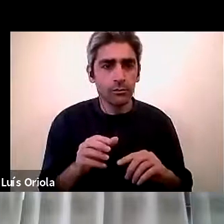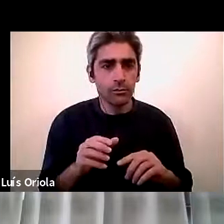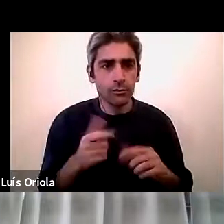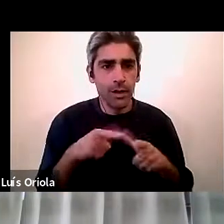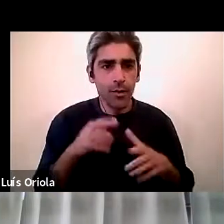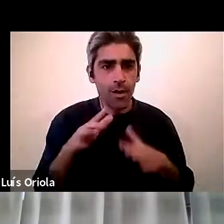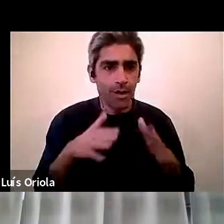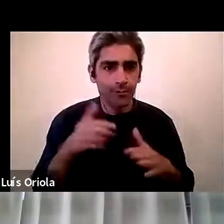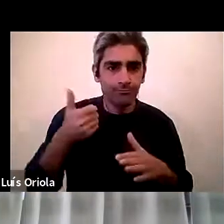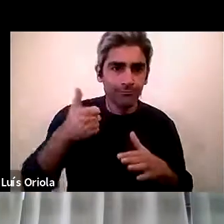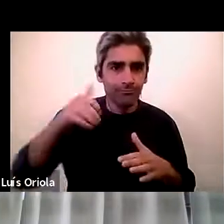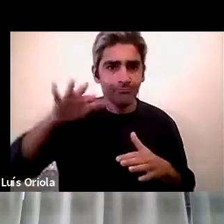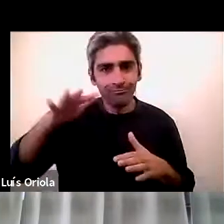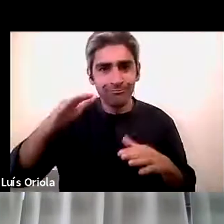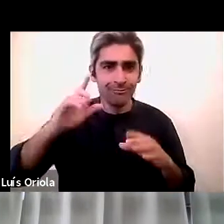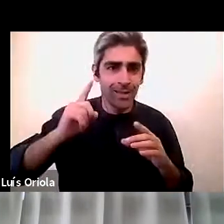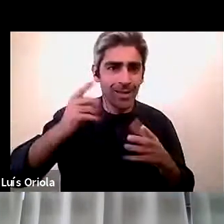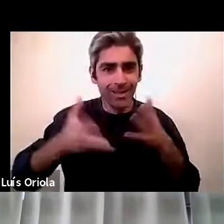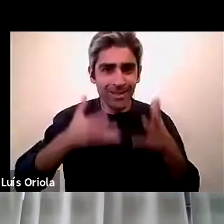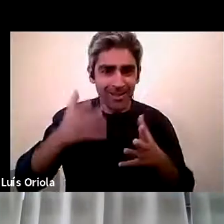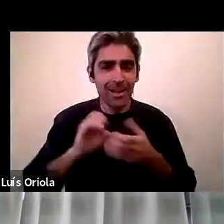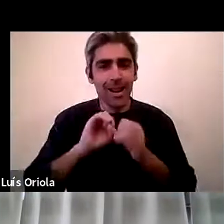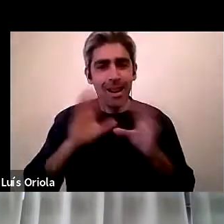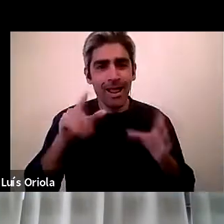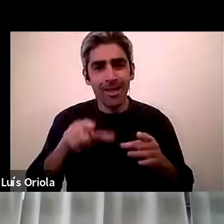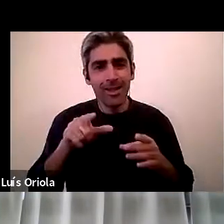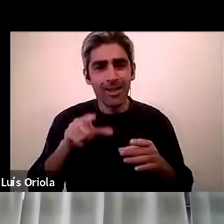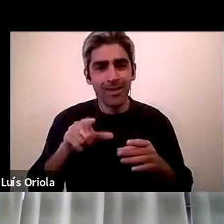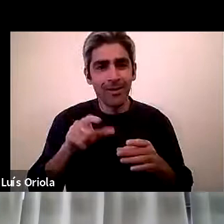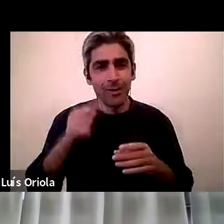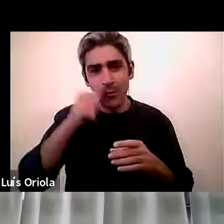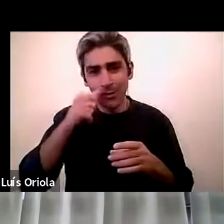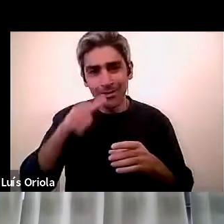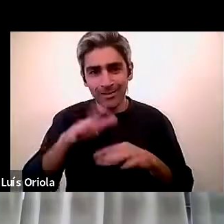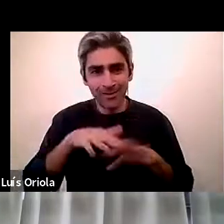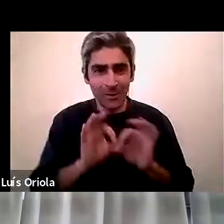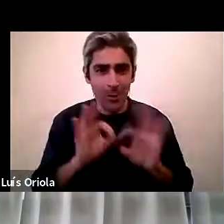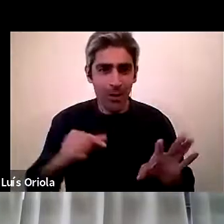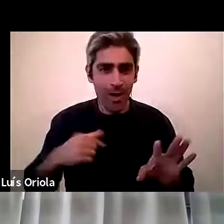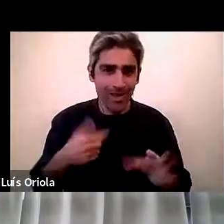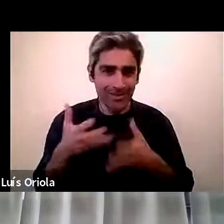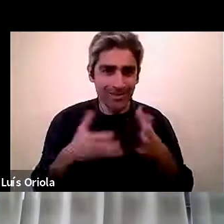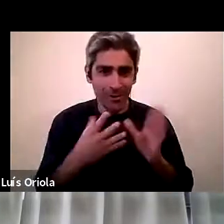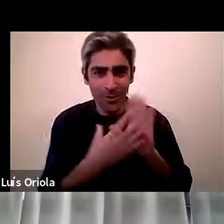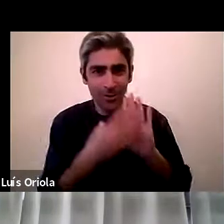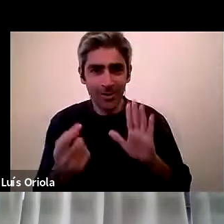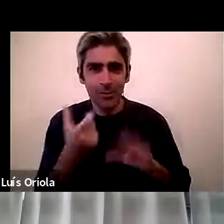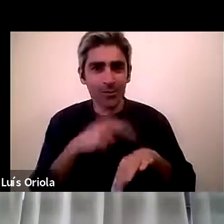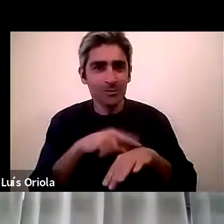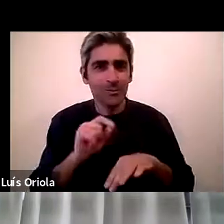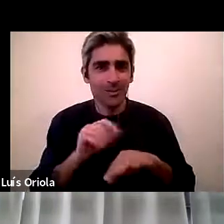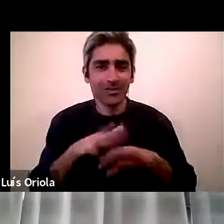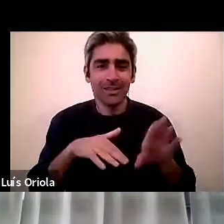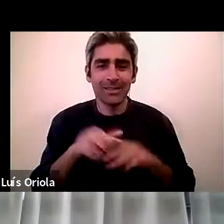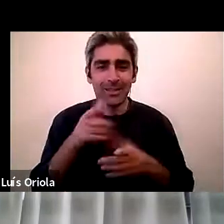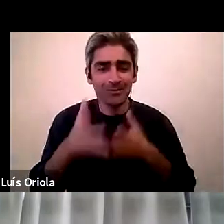linguagem gestual, e isto, claro que aqui o Luís Oriola está a fazer exatamente os mesmos gestos, deve ser dos poucos momentos em